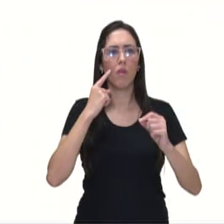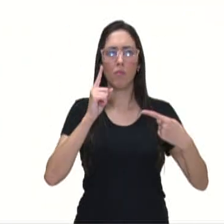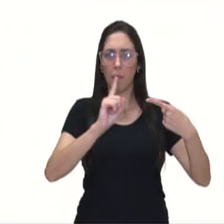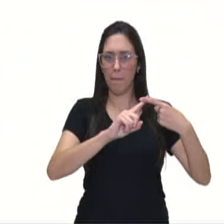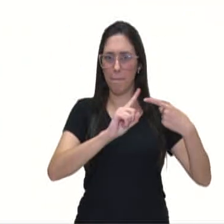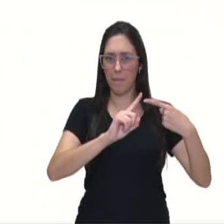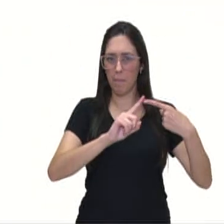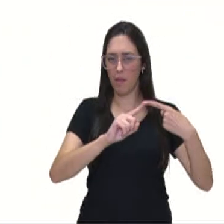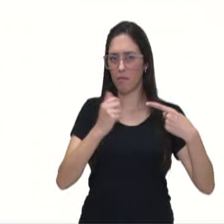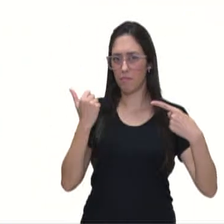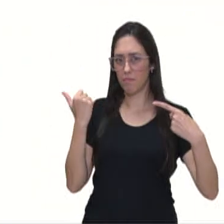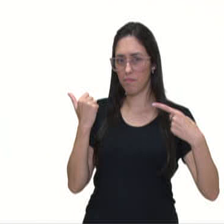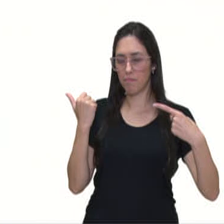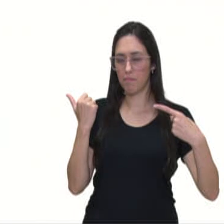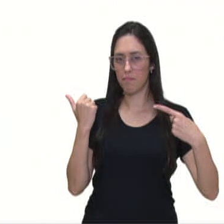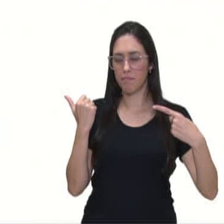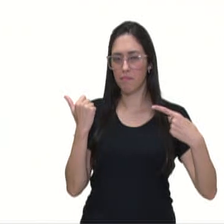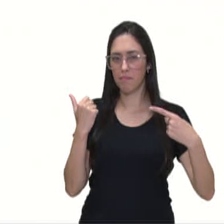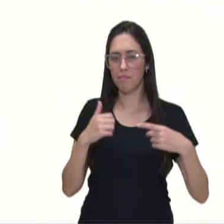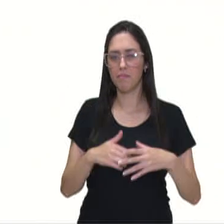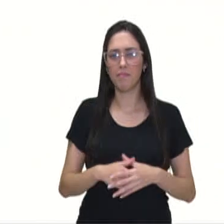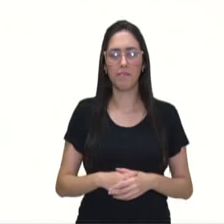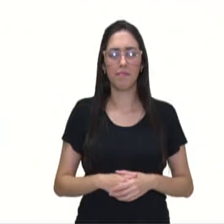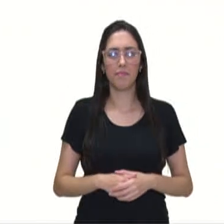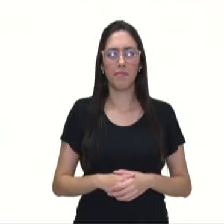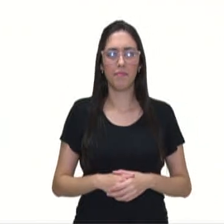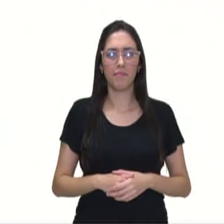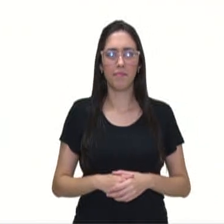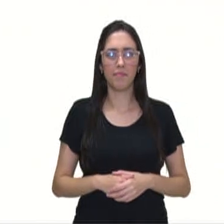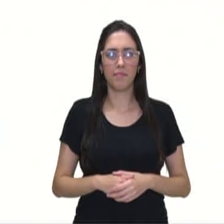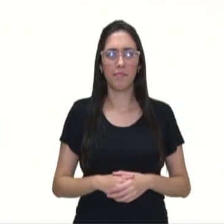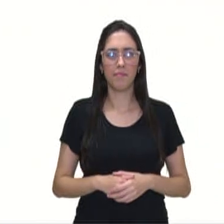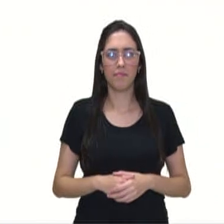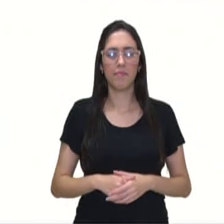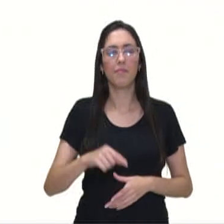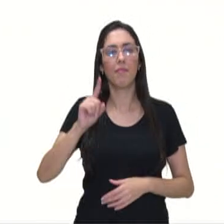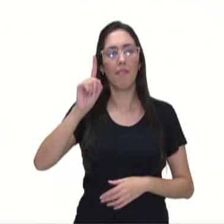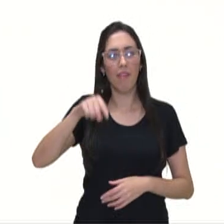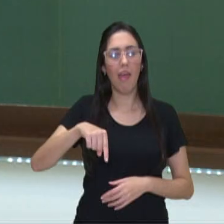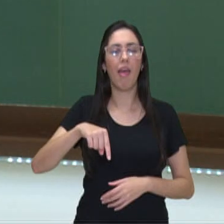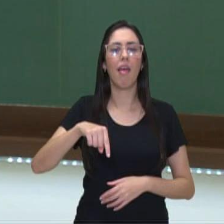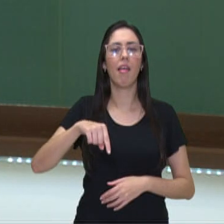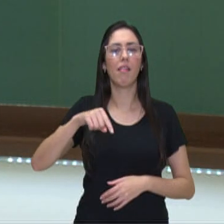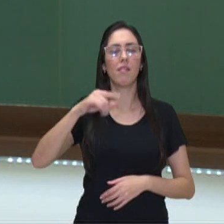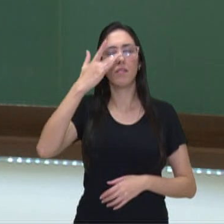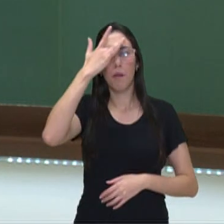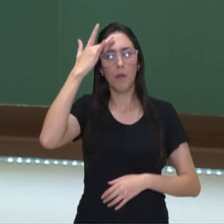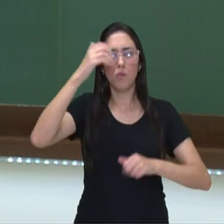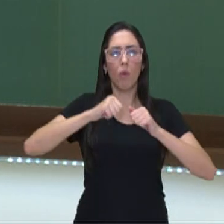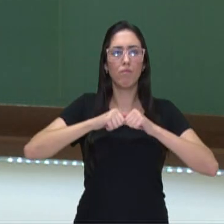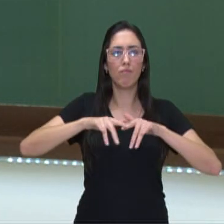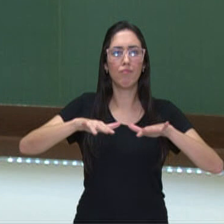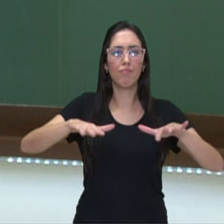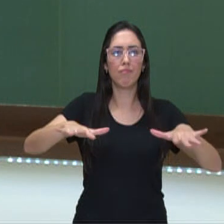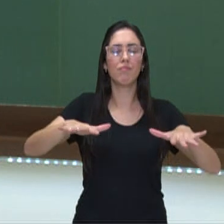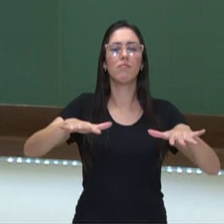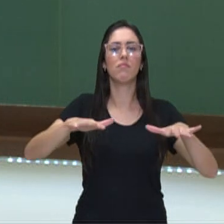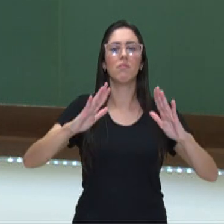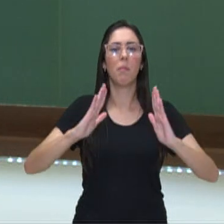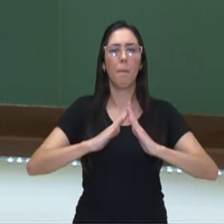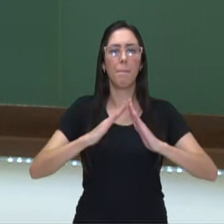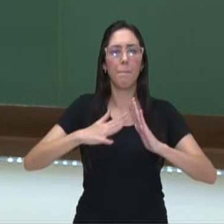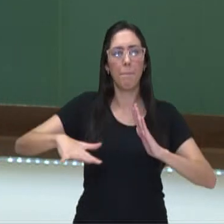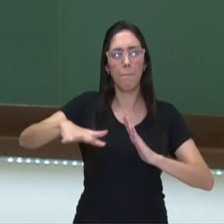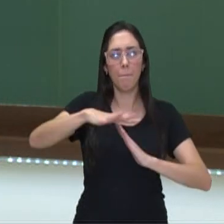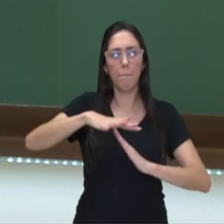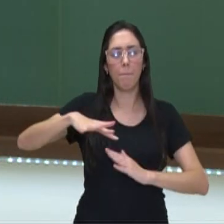the 7th to the 20th century foi a colonização britânica que aconteceu entre